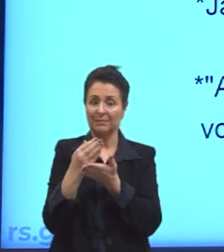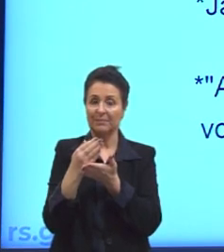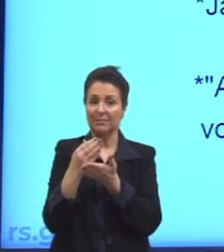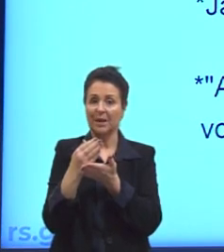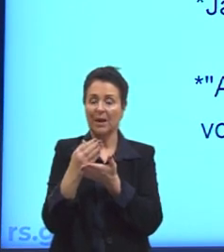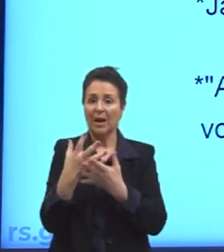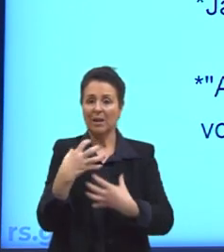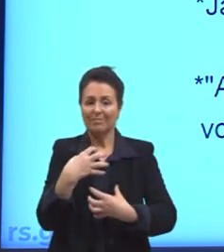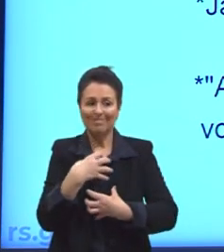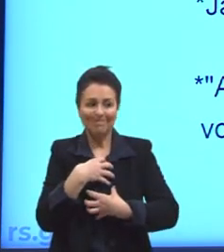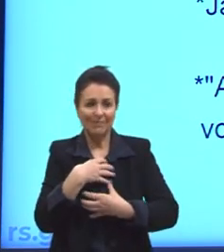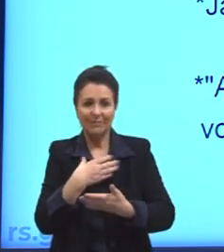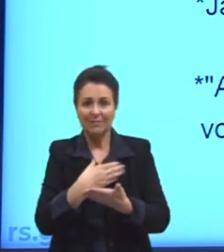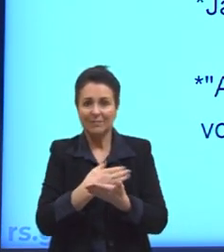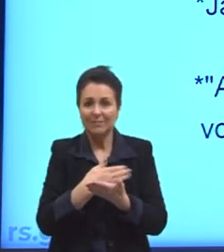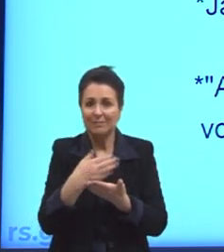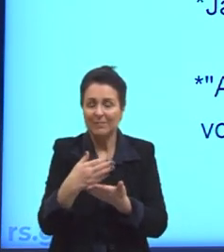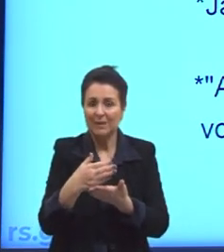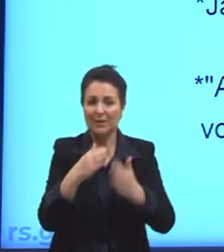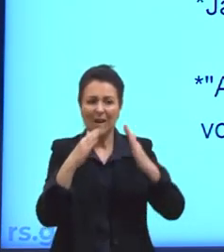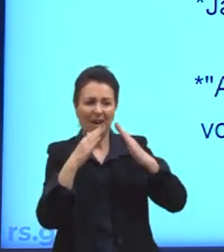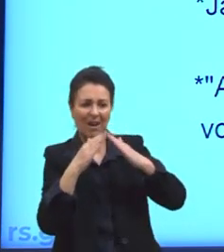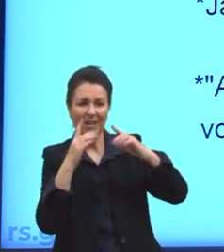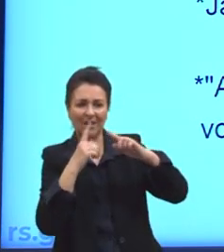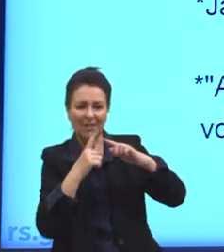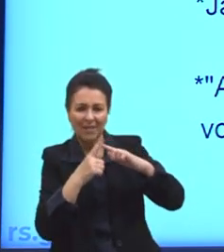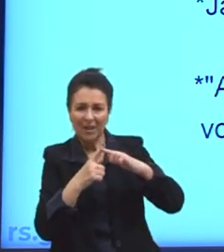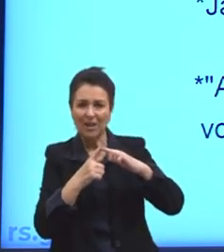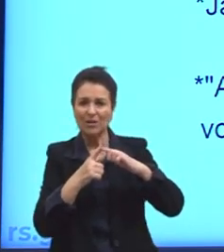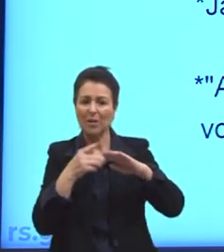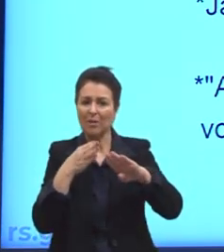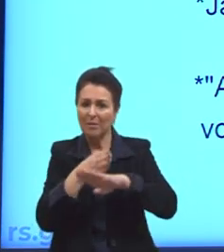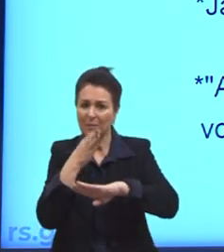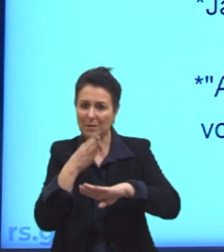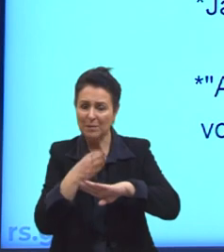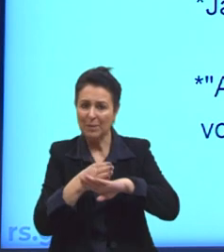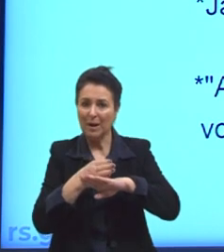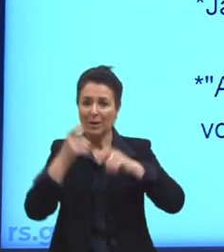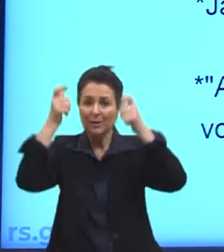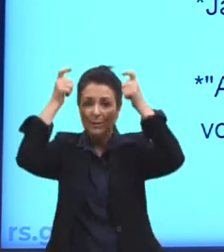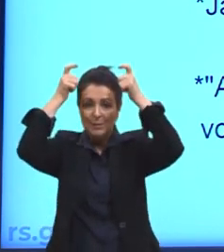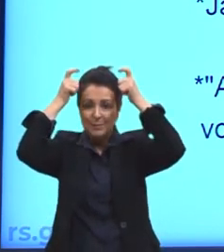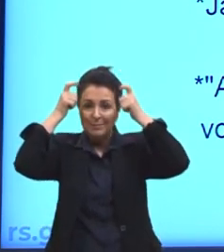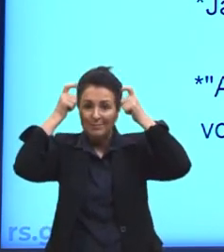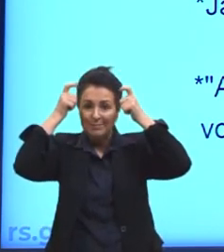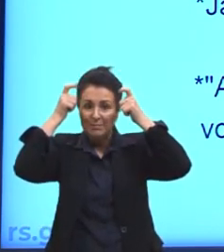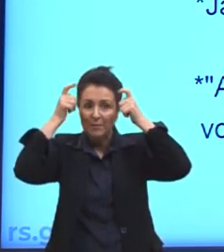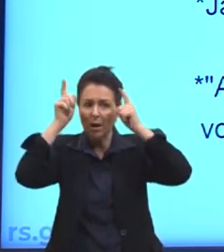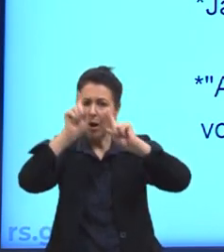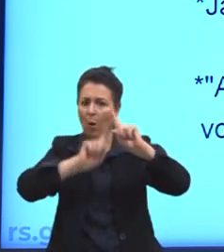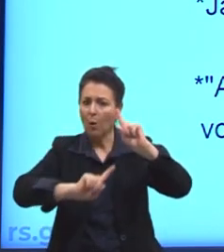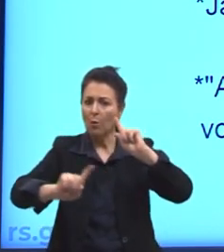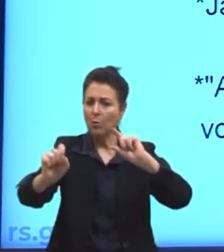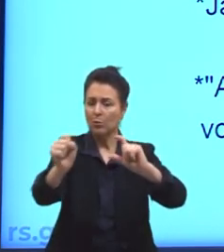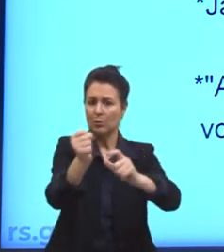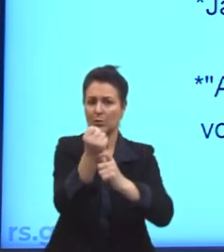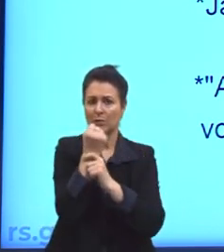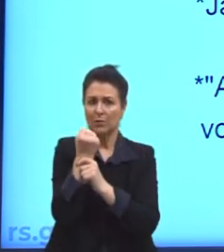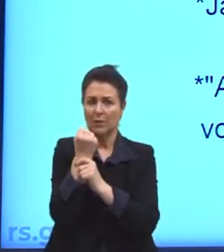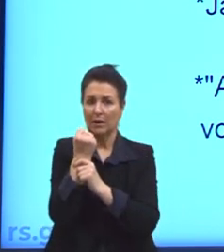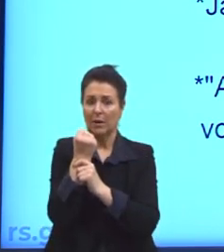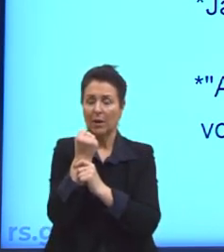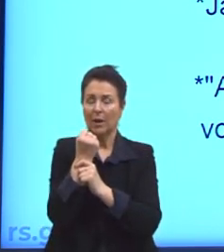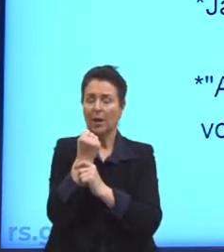inserção da igreja nos governos as monarquias né vão ter alguns que vão defender Eu